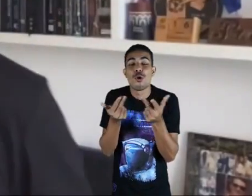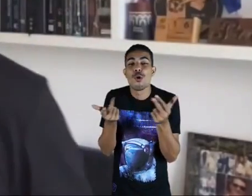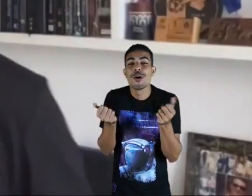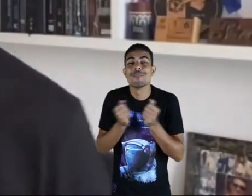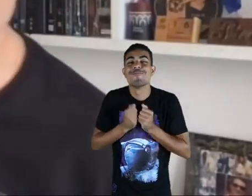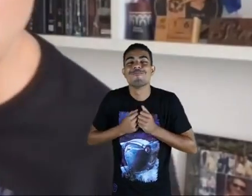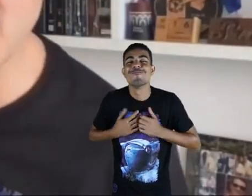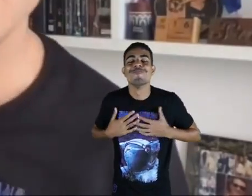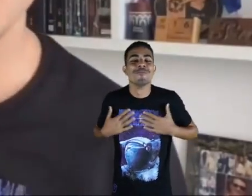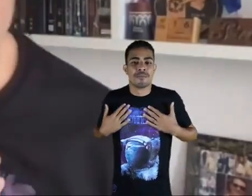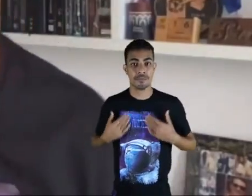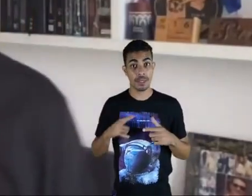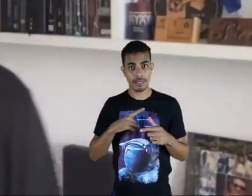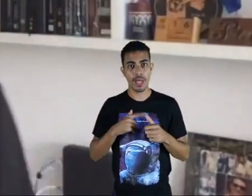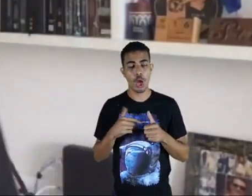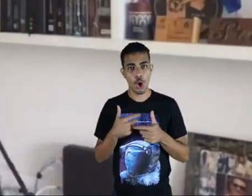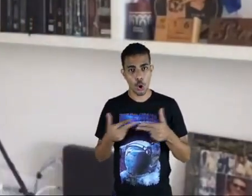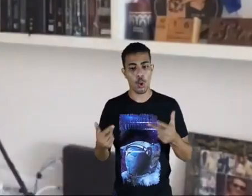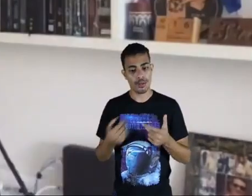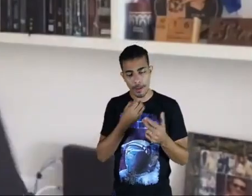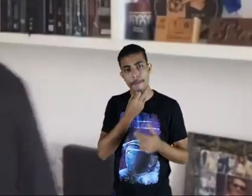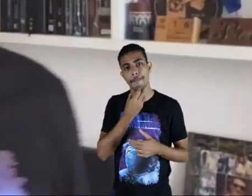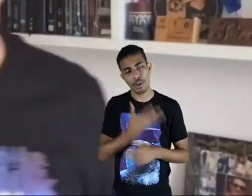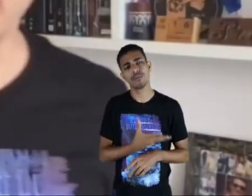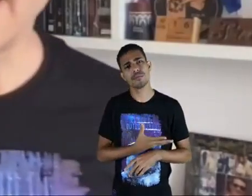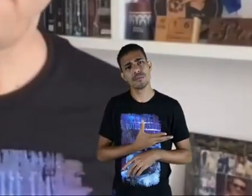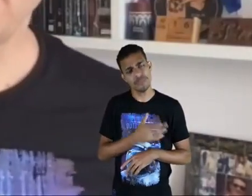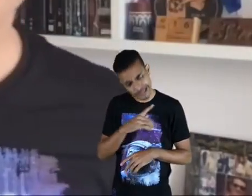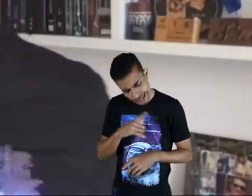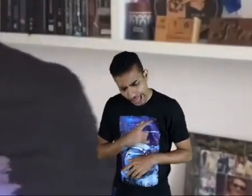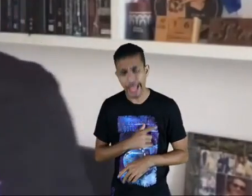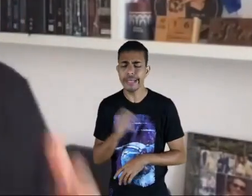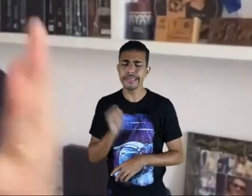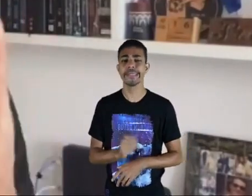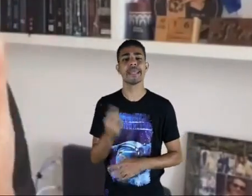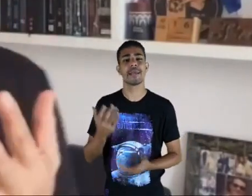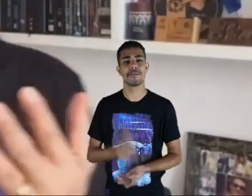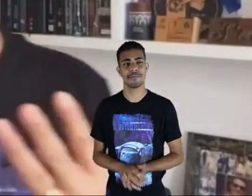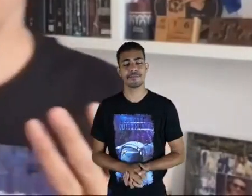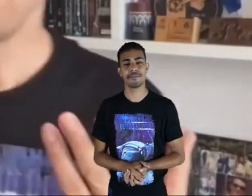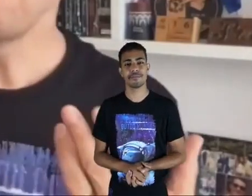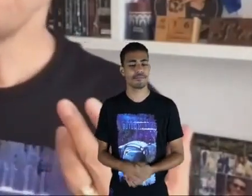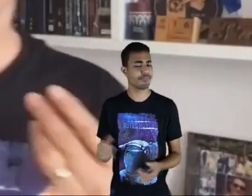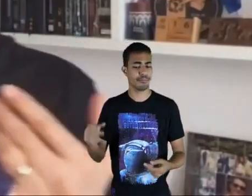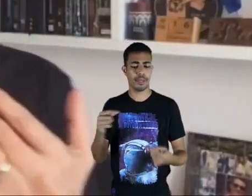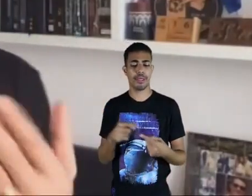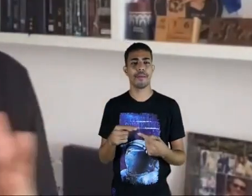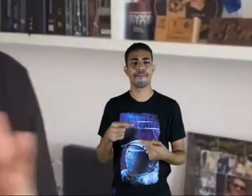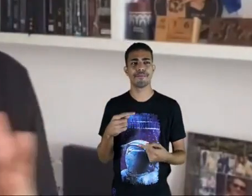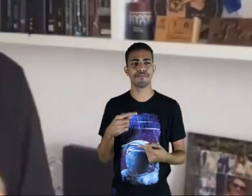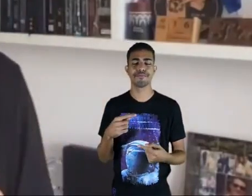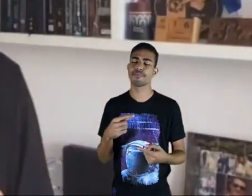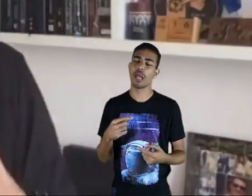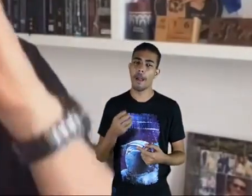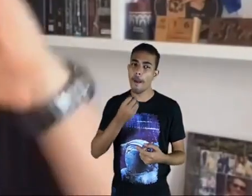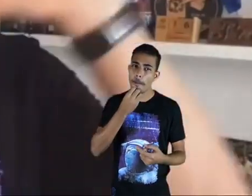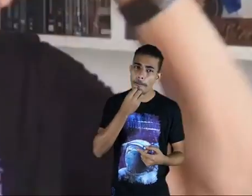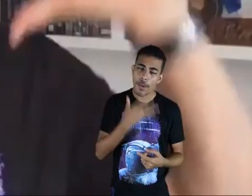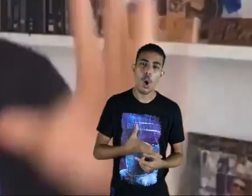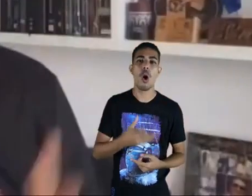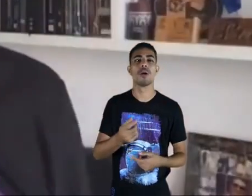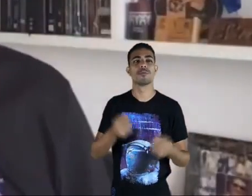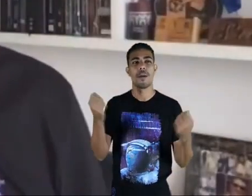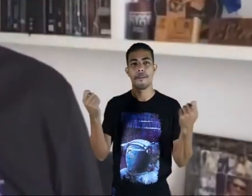atrás. Tem coisas boas no mundo? Tem coisas boas. Tem coisas boas que nós podemos